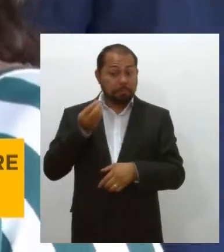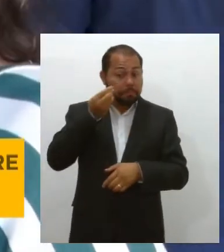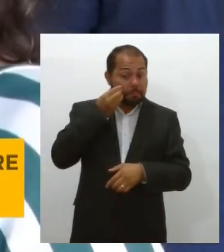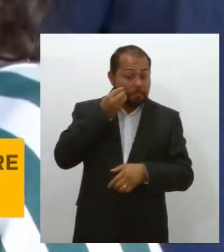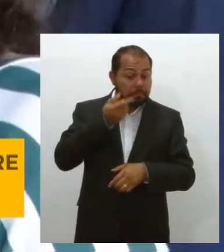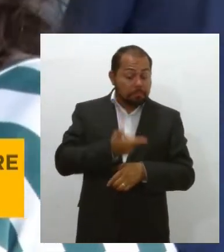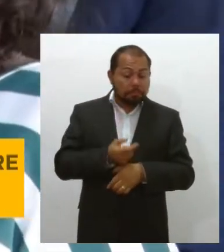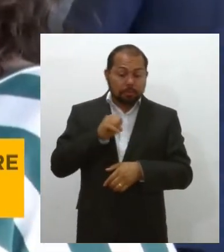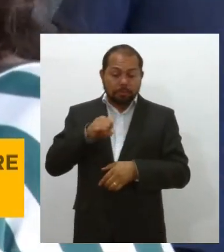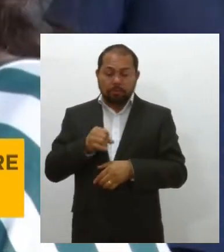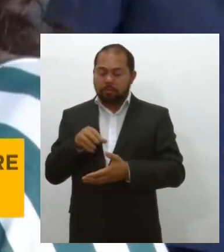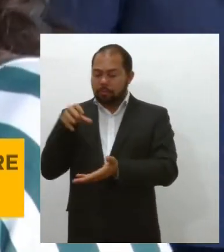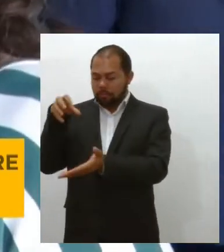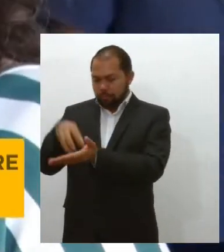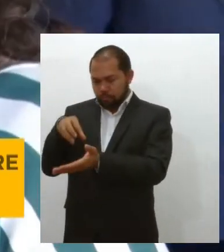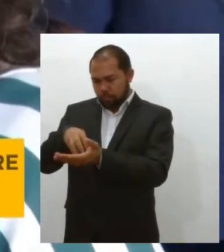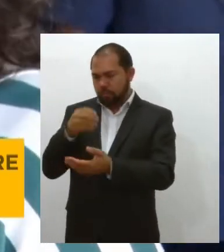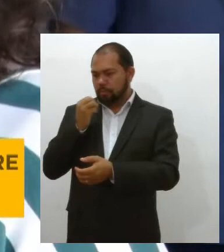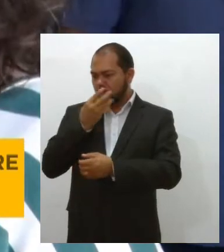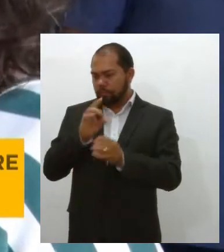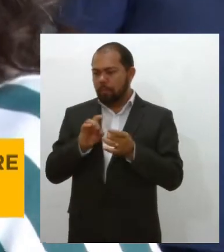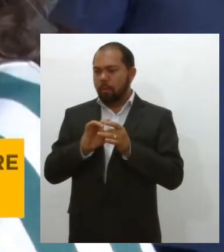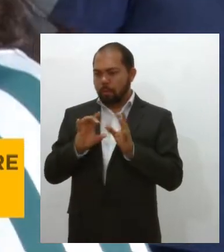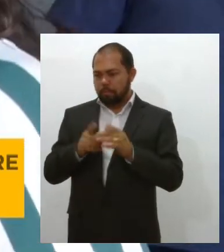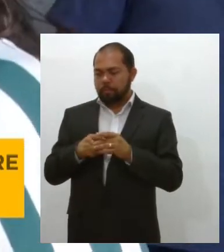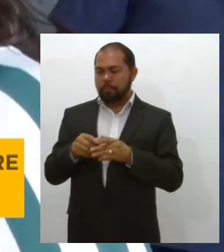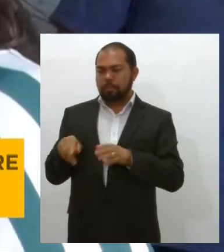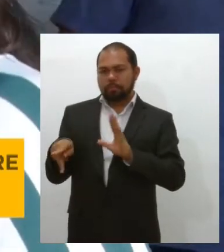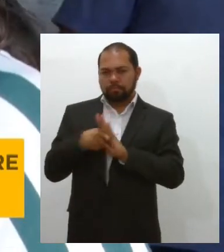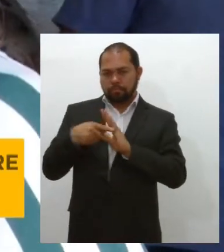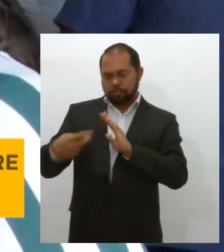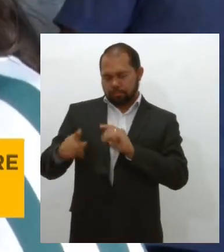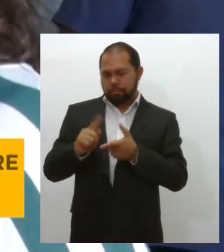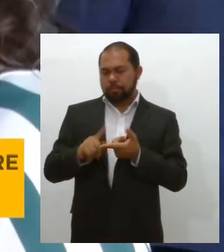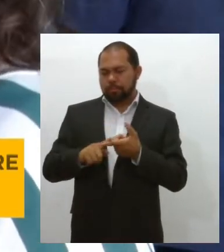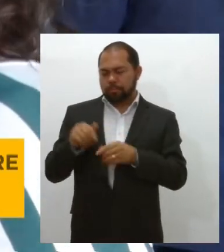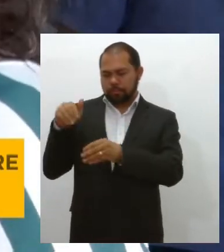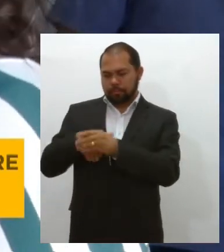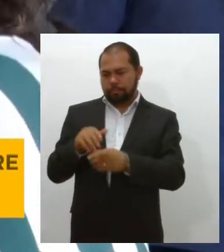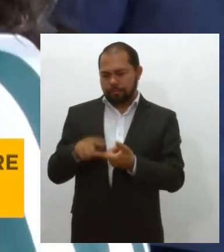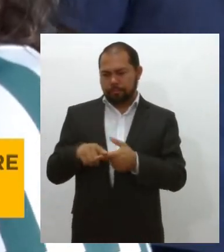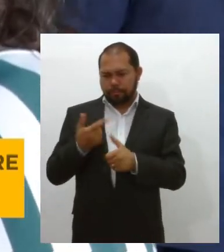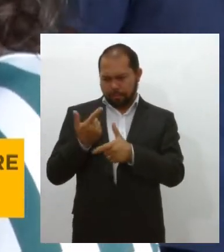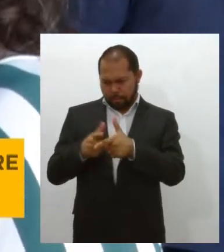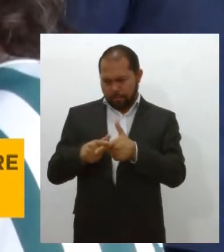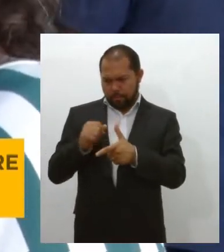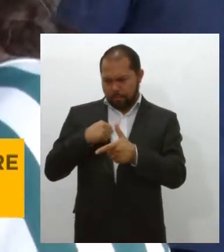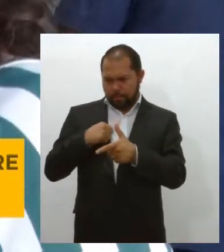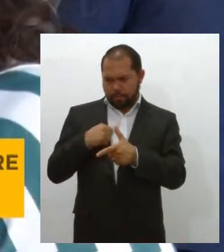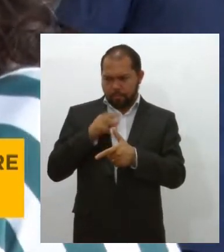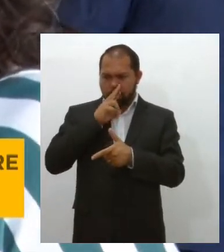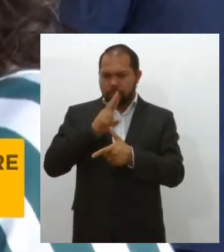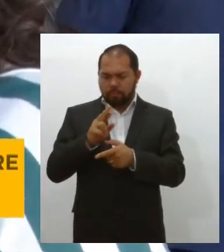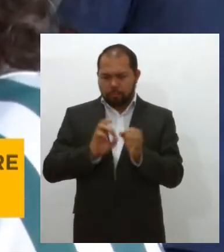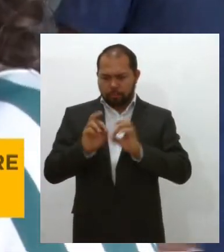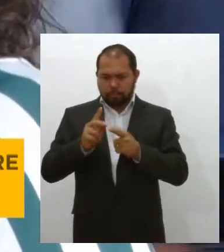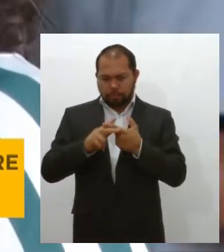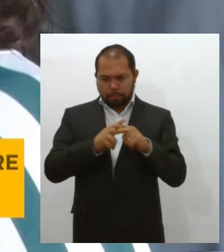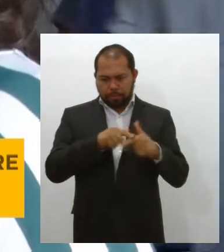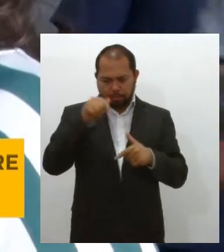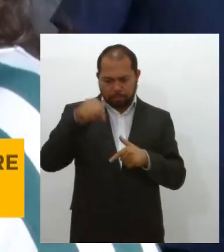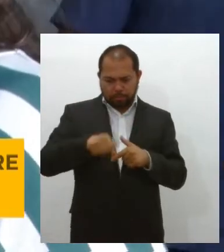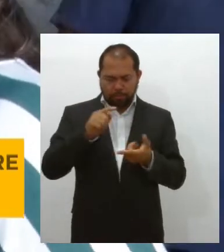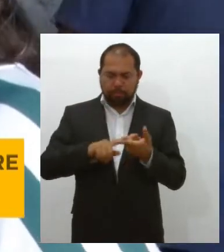está preparada para o dia da eleição. Deu problema, a gente já resolve aqui. Depois, nós temos uma outra conferência na